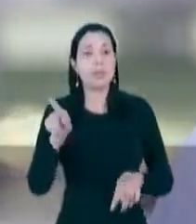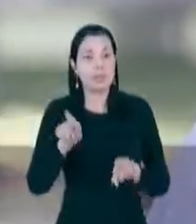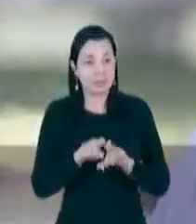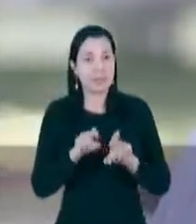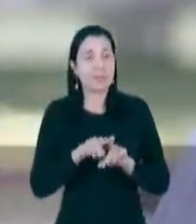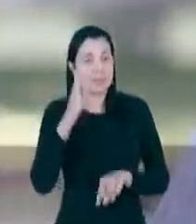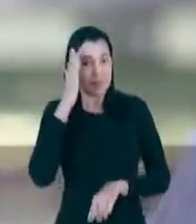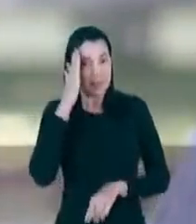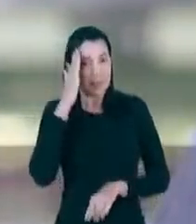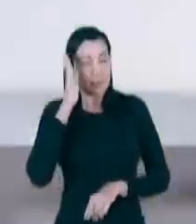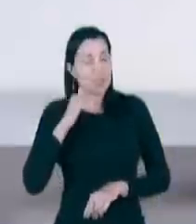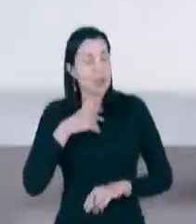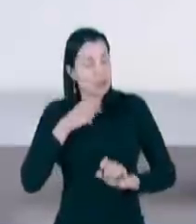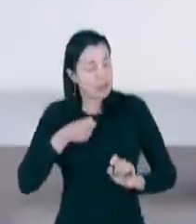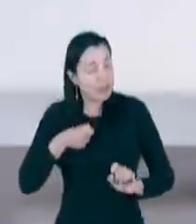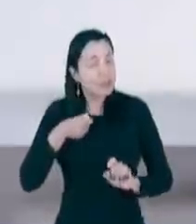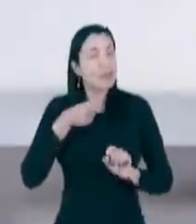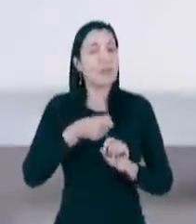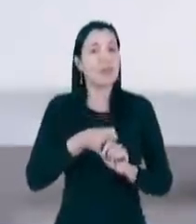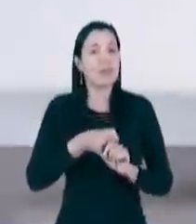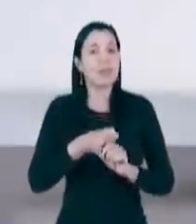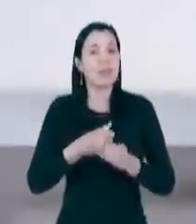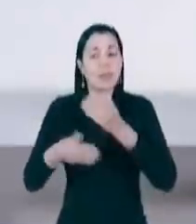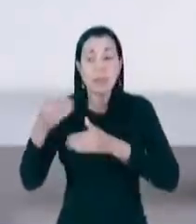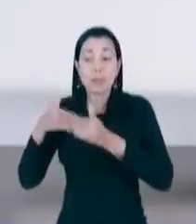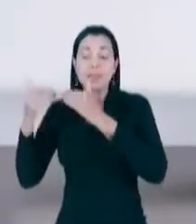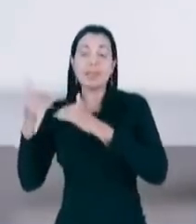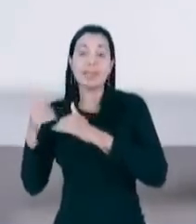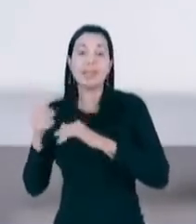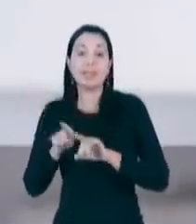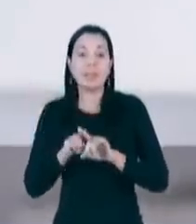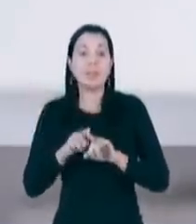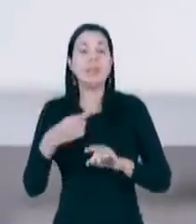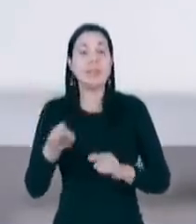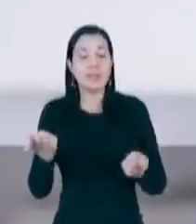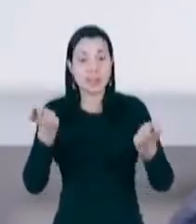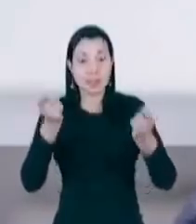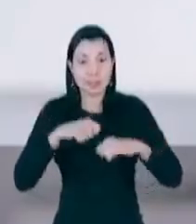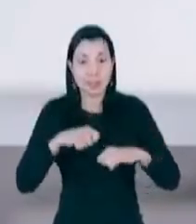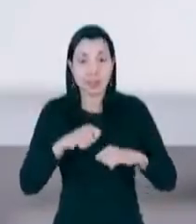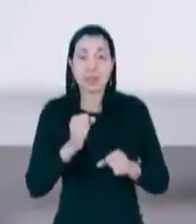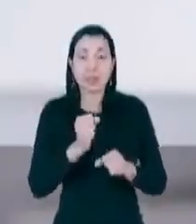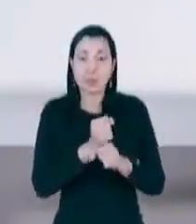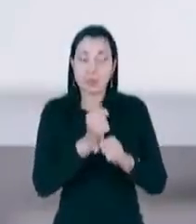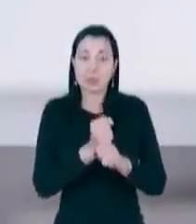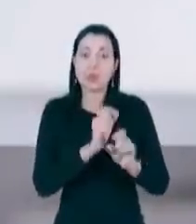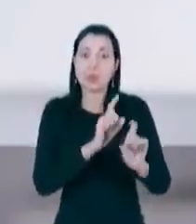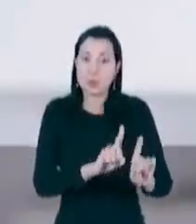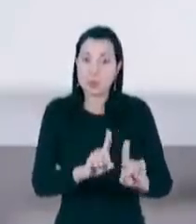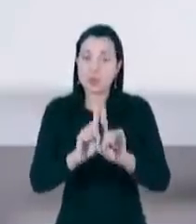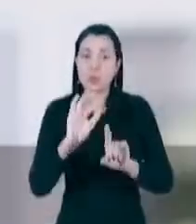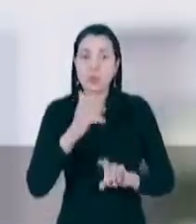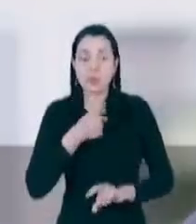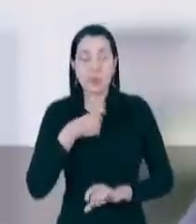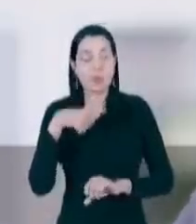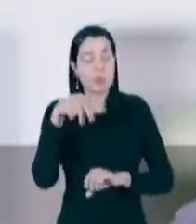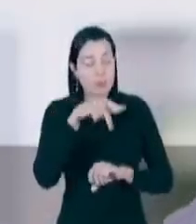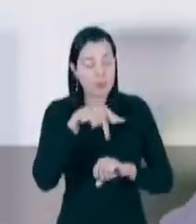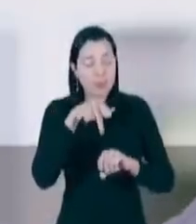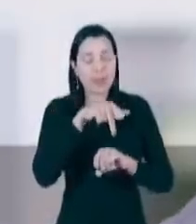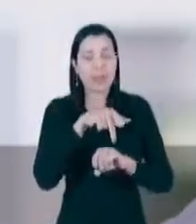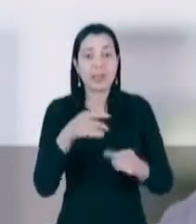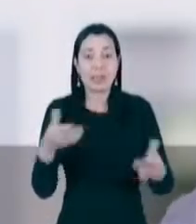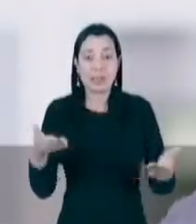também a nossa força. Num passado muito recente, fomos capazes de construir juntos um novo Brasil, que o